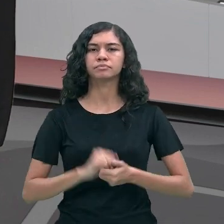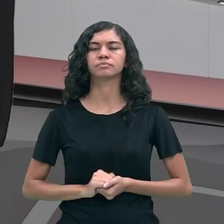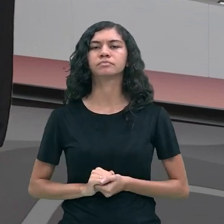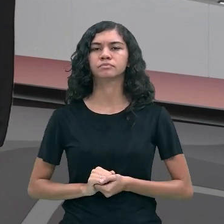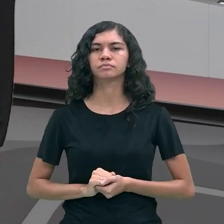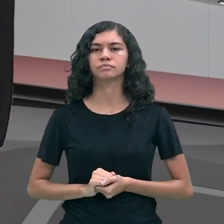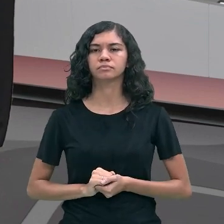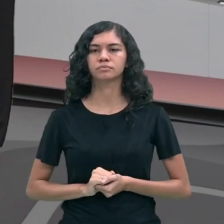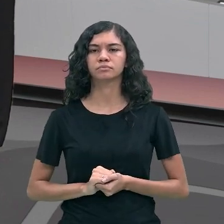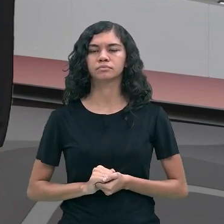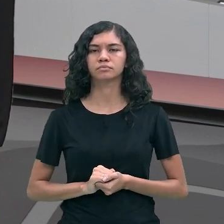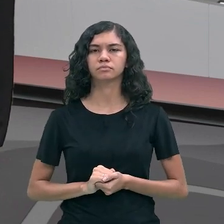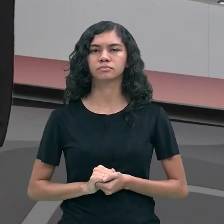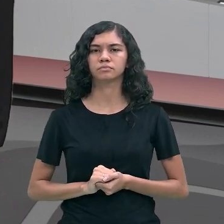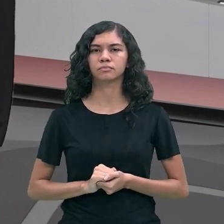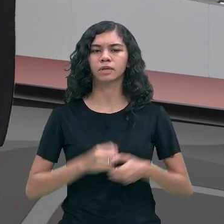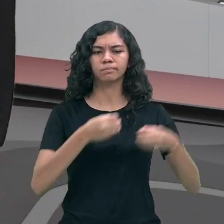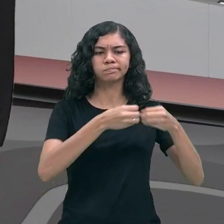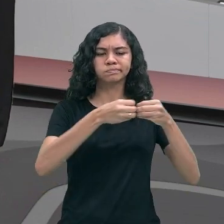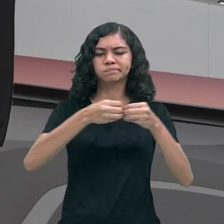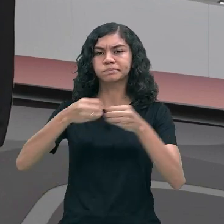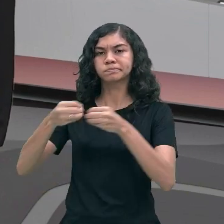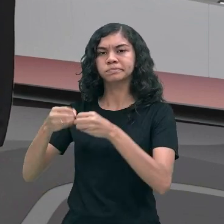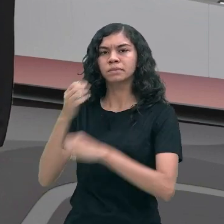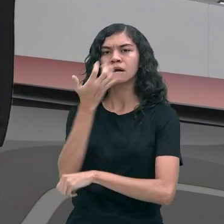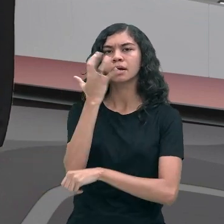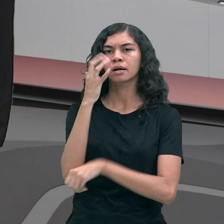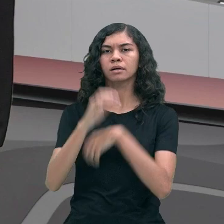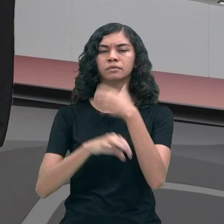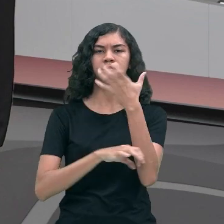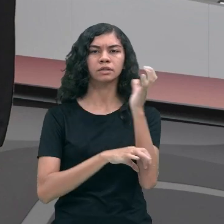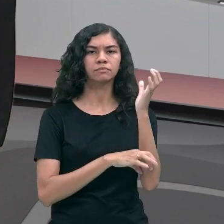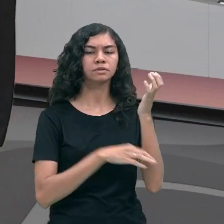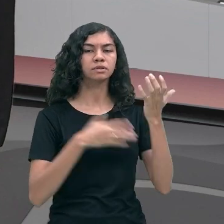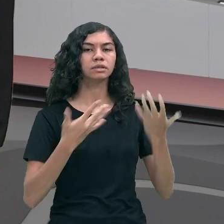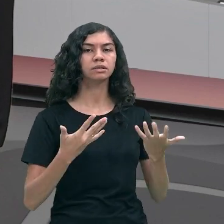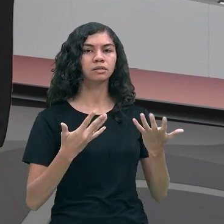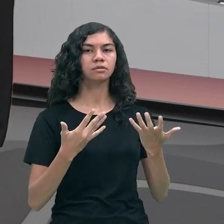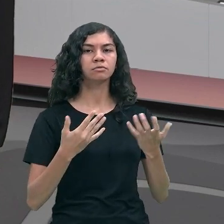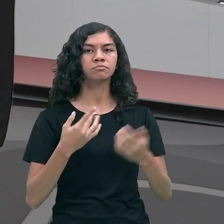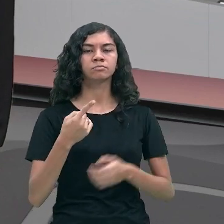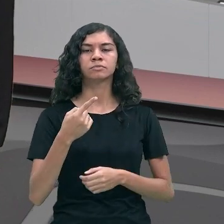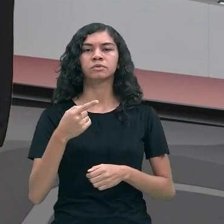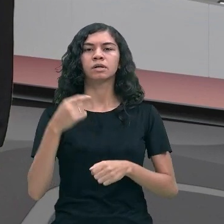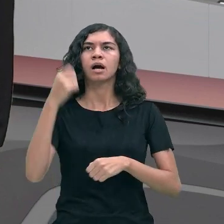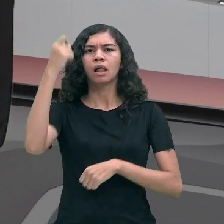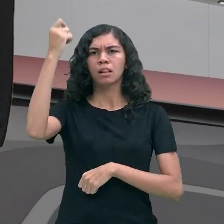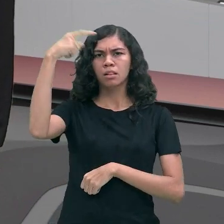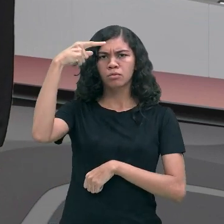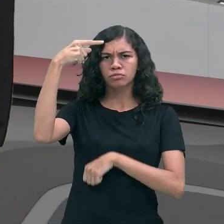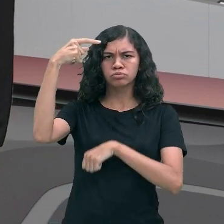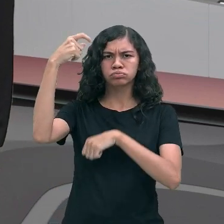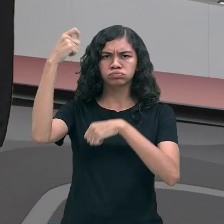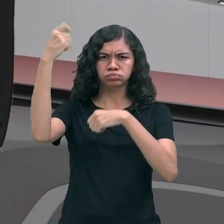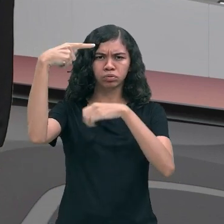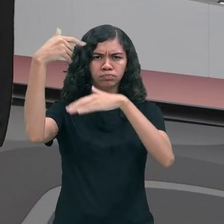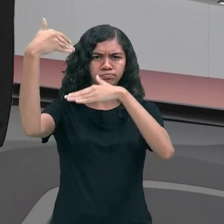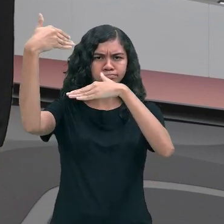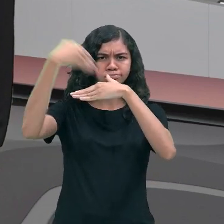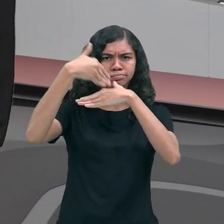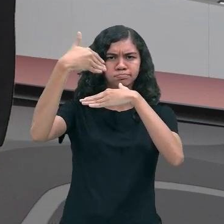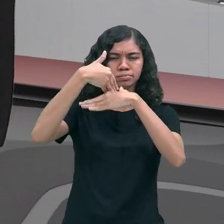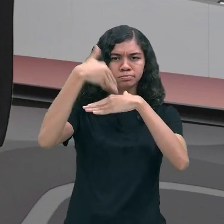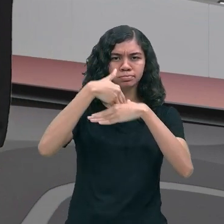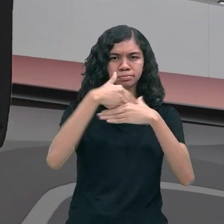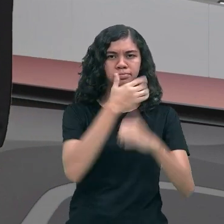árvores vão ser muito próximas umas às outras. Por serem muito próximas, elas não vão permitir que a luz solar entre no